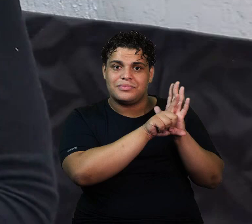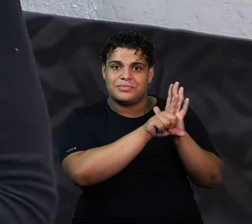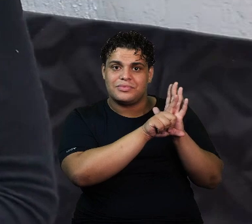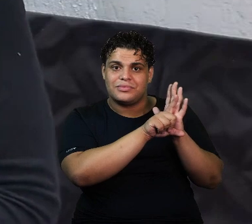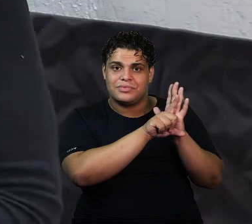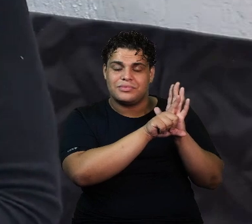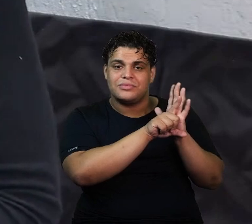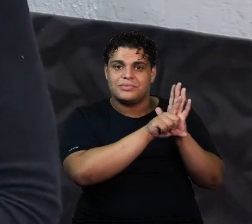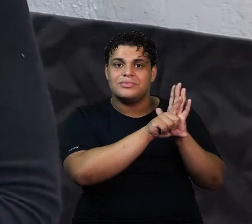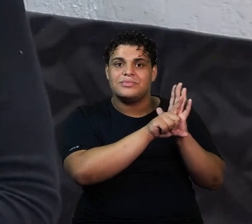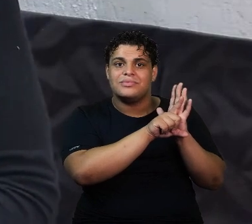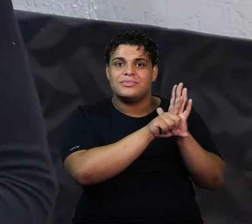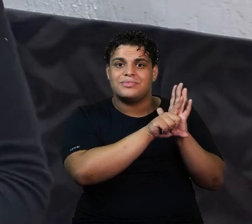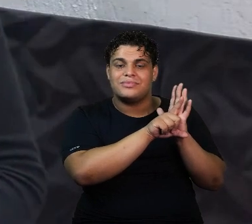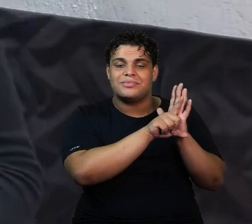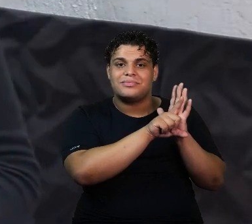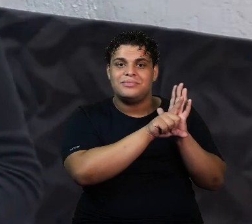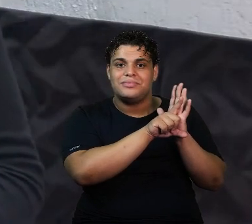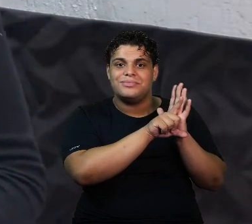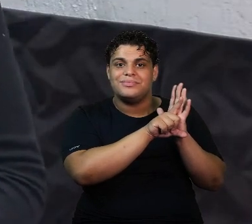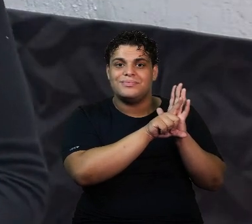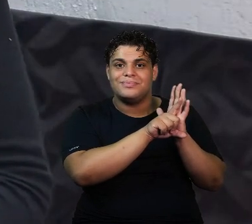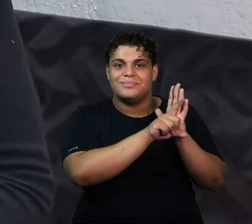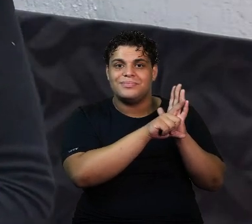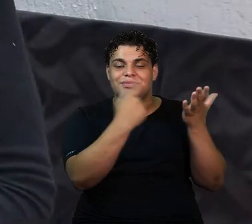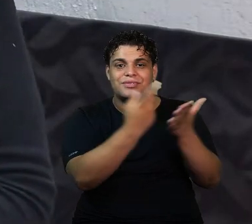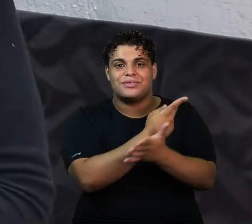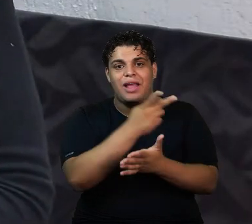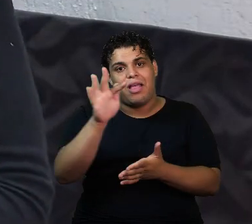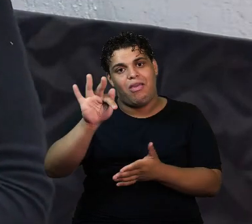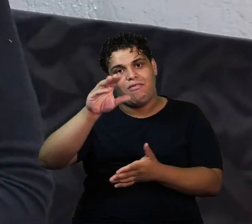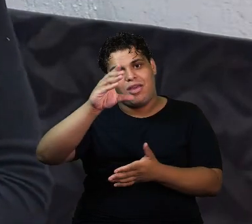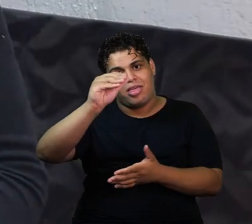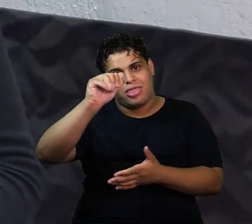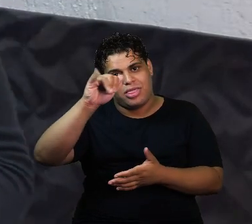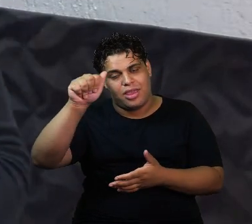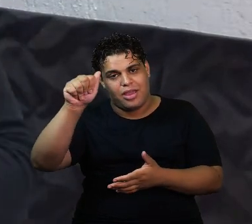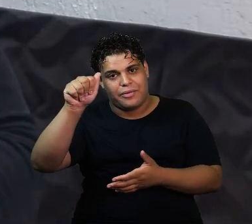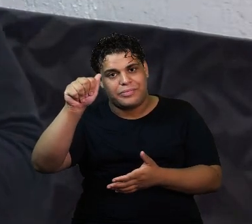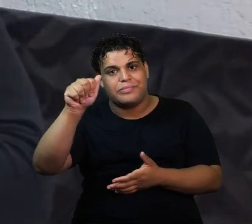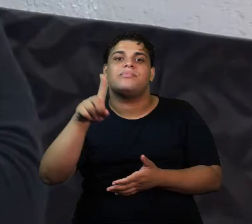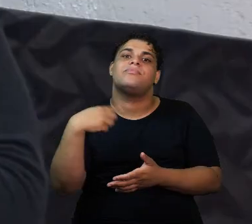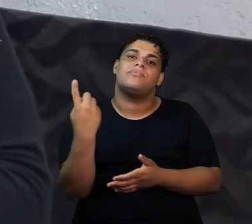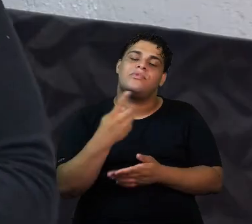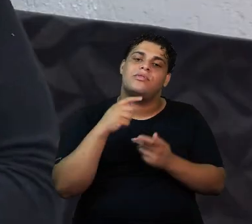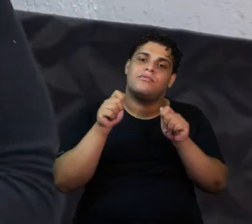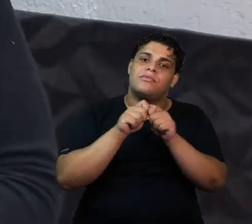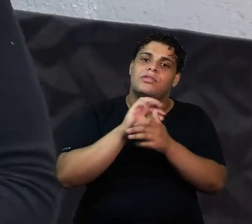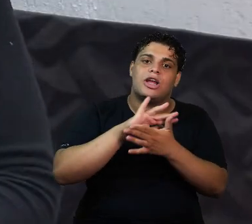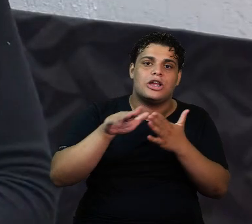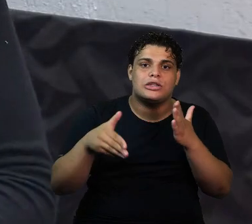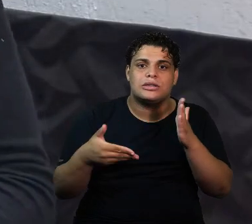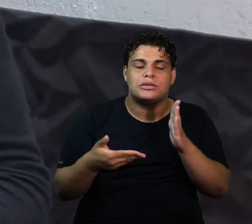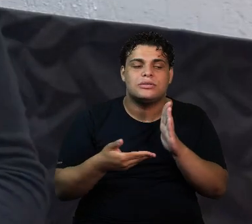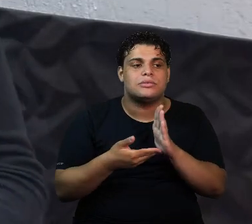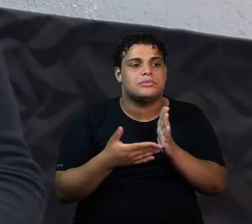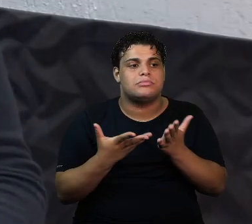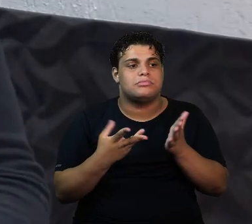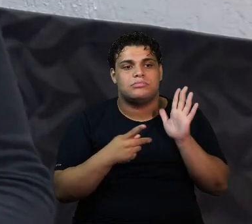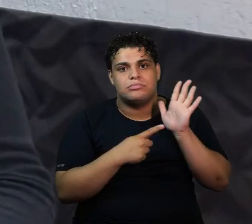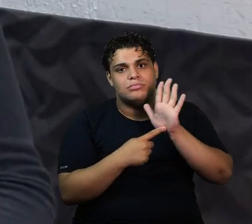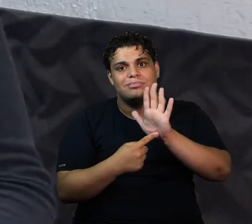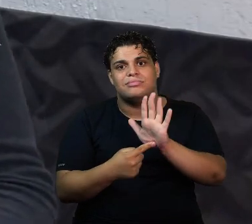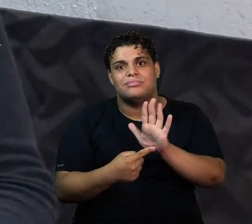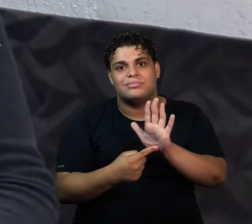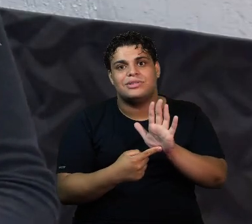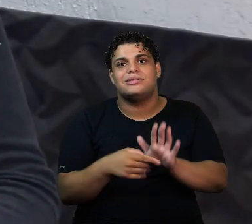que está sendo, né, realizado pela FACIA, né, e a gente fazendo todo esse apoio.